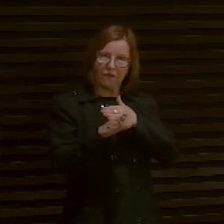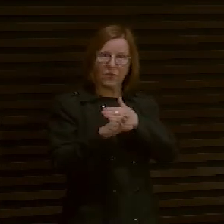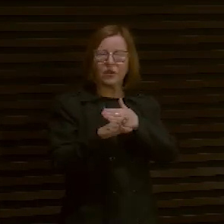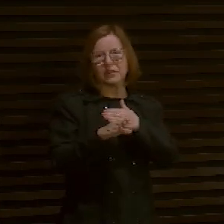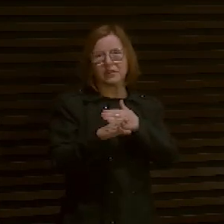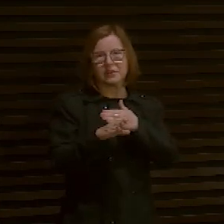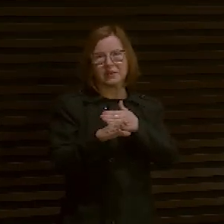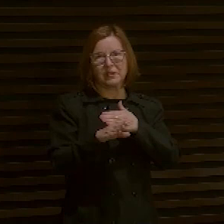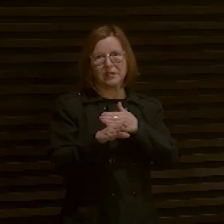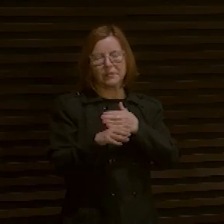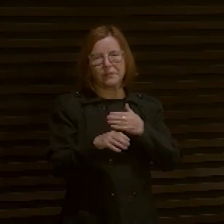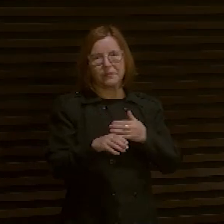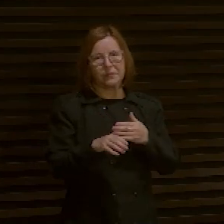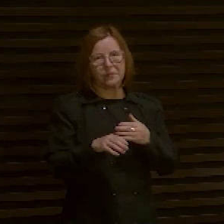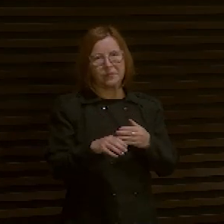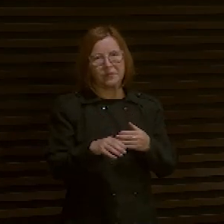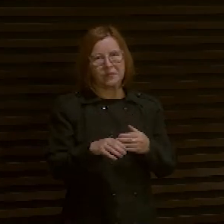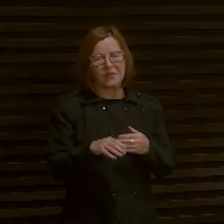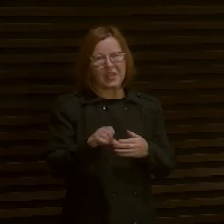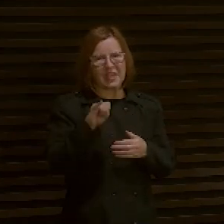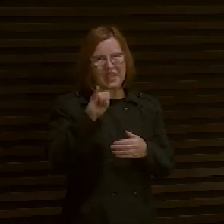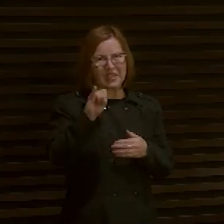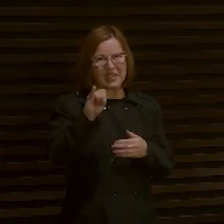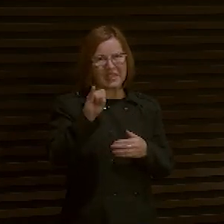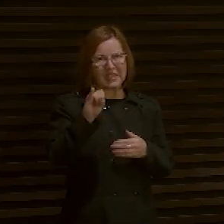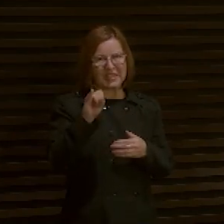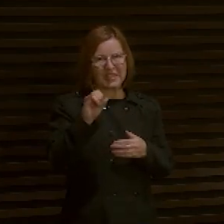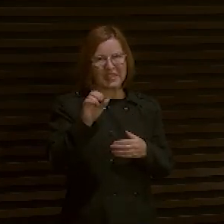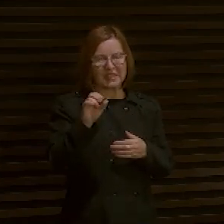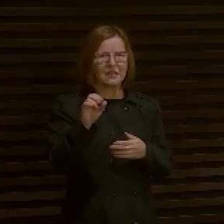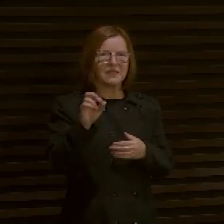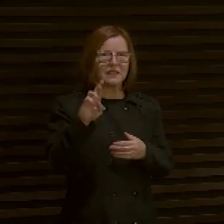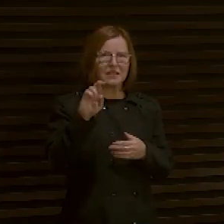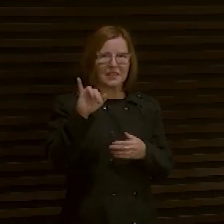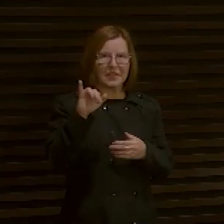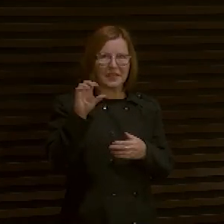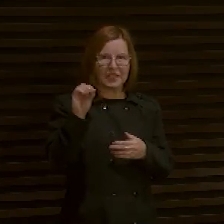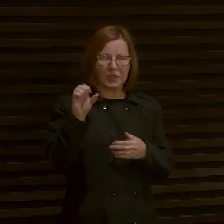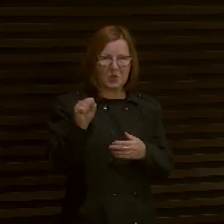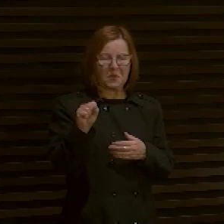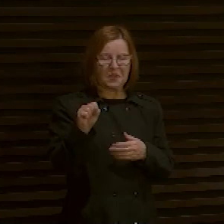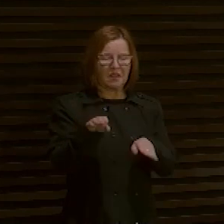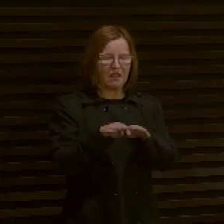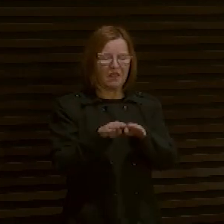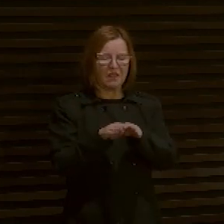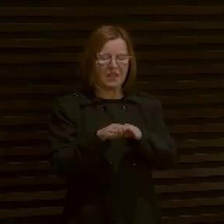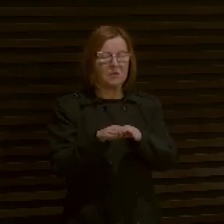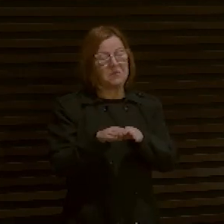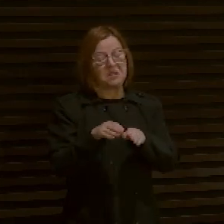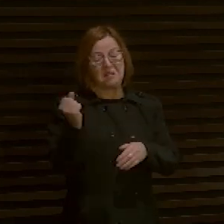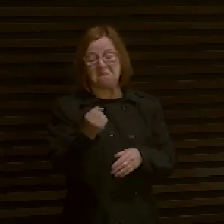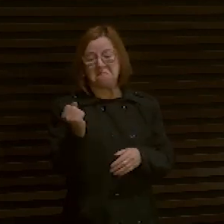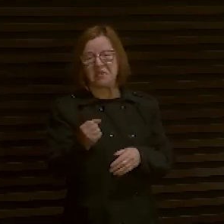eles. Mas aí eles chegaram numa situação, meus irmãos, desesperadora, e falaram assim: para que nós vamos ficar aqui